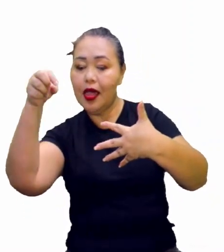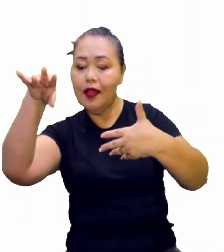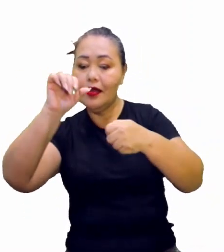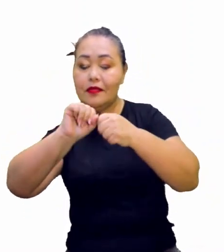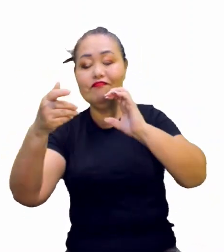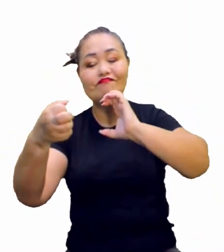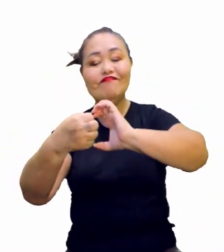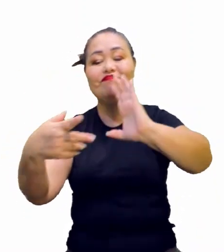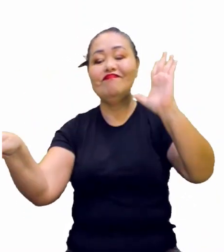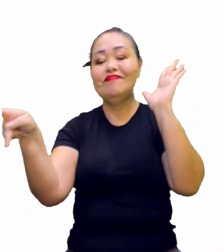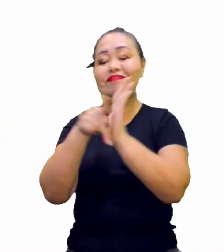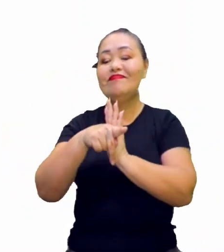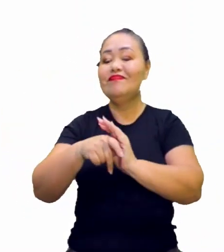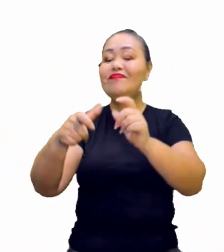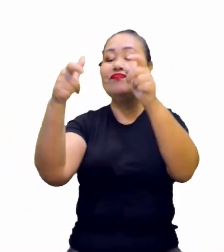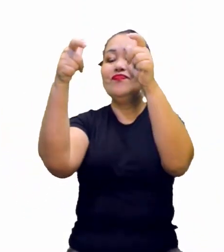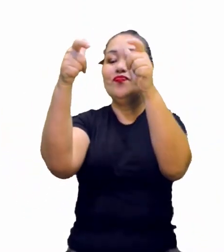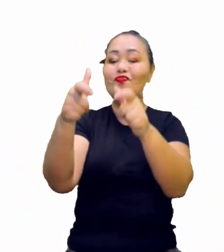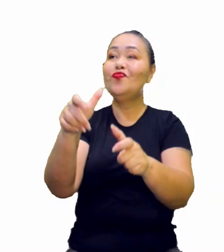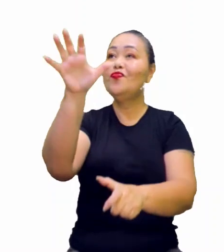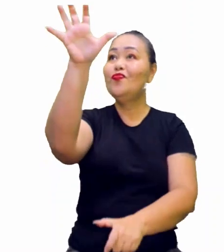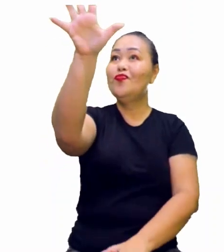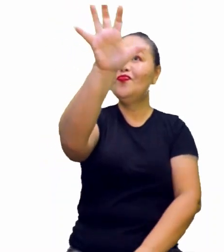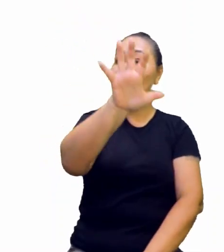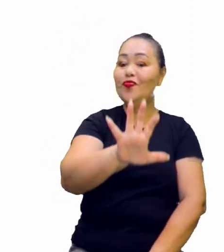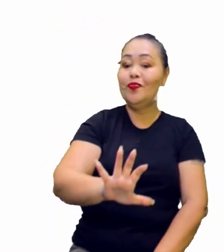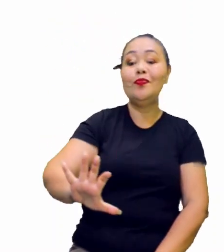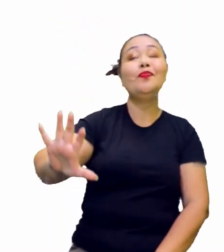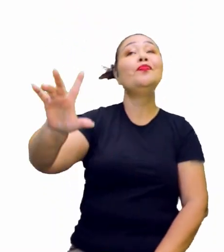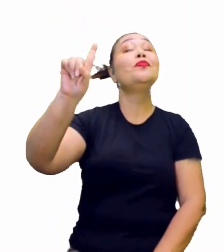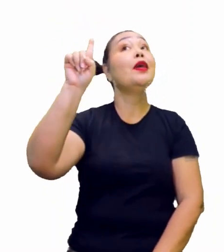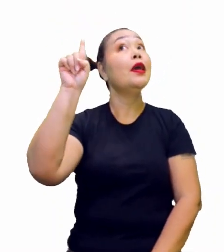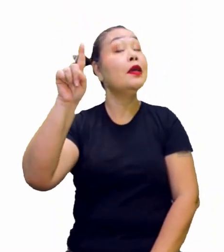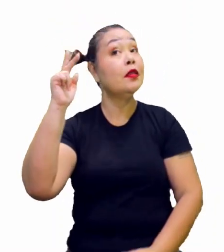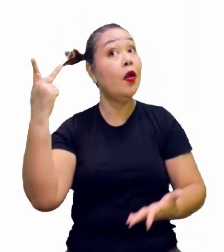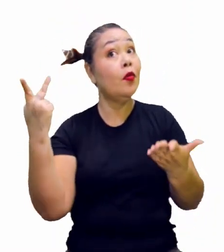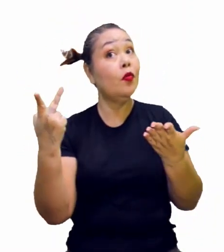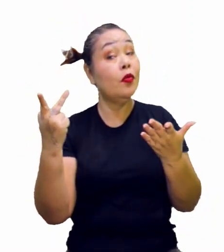determinada região. Nós temos que entender também que isso possibilita,